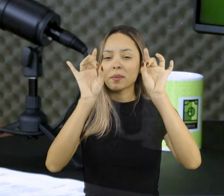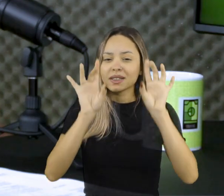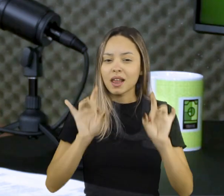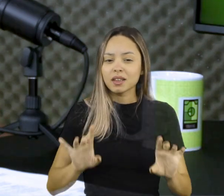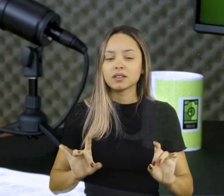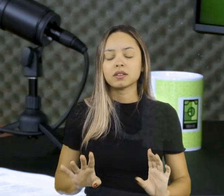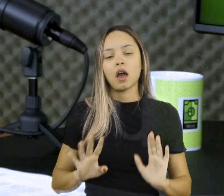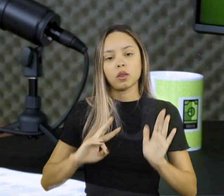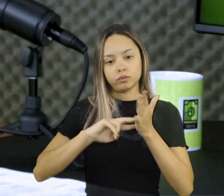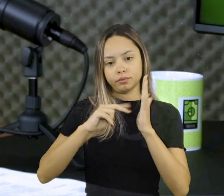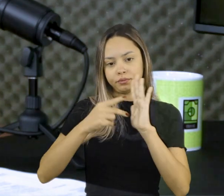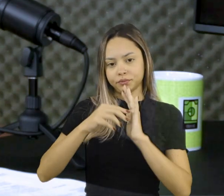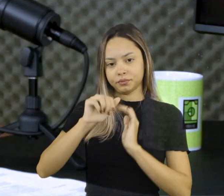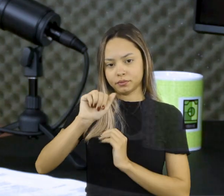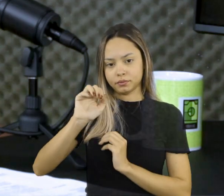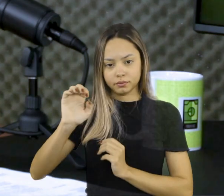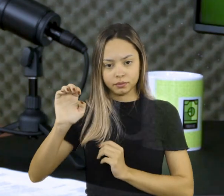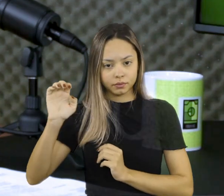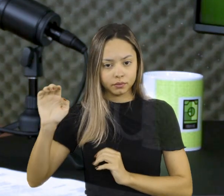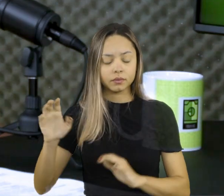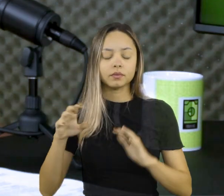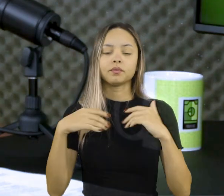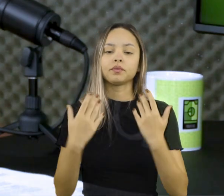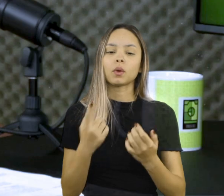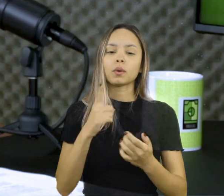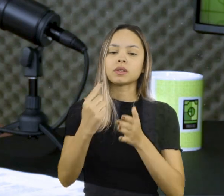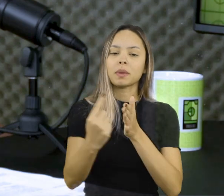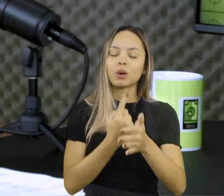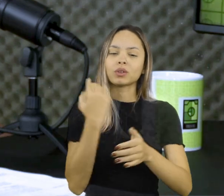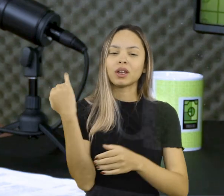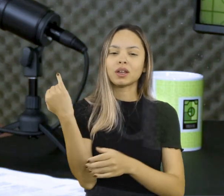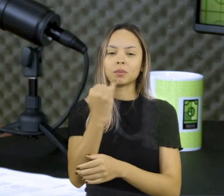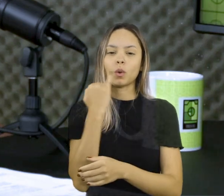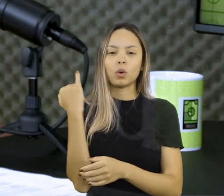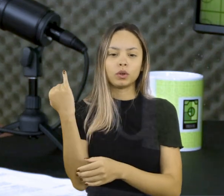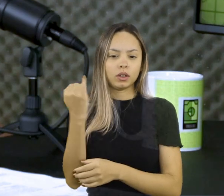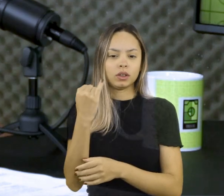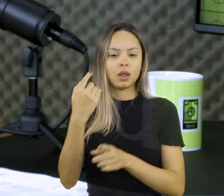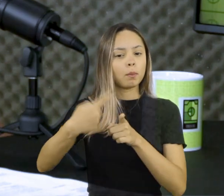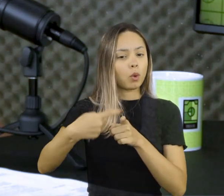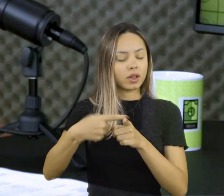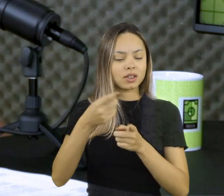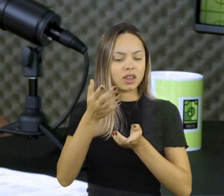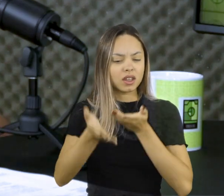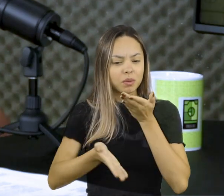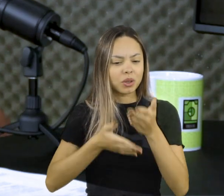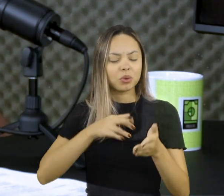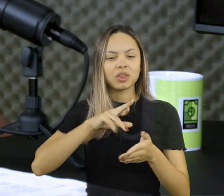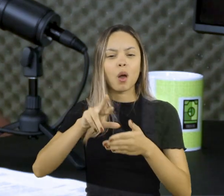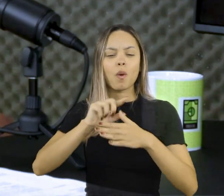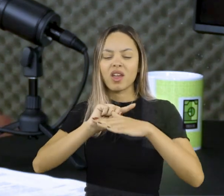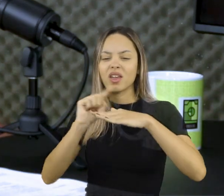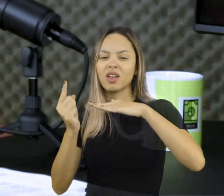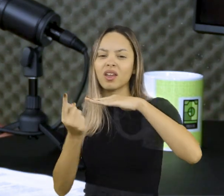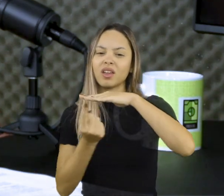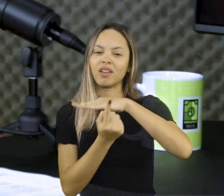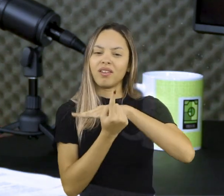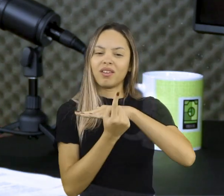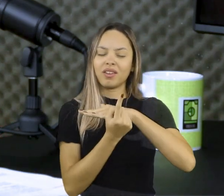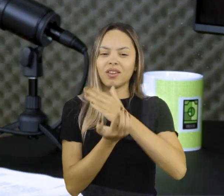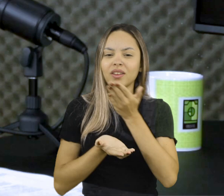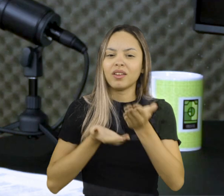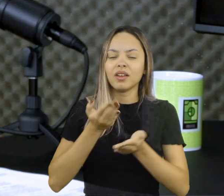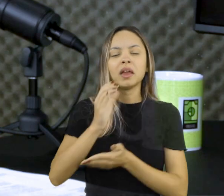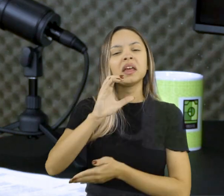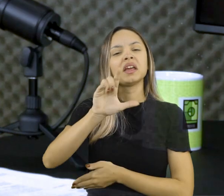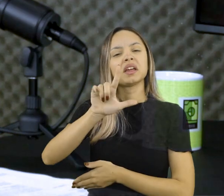eu acho bem importante essa pergunta, Hugo, porque esse atendimento não é clínico. Esse atendimento não é clínico.